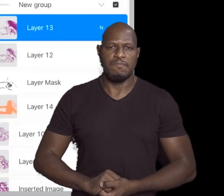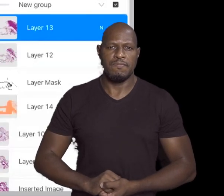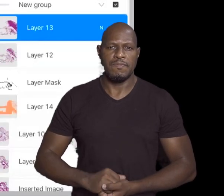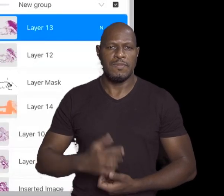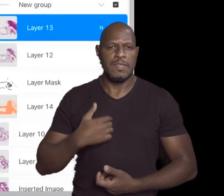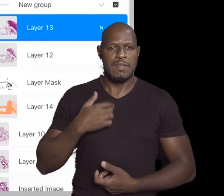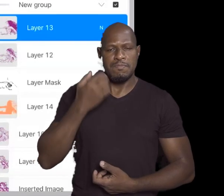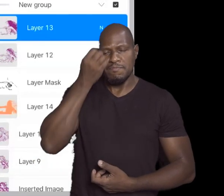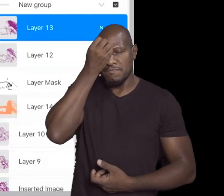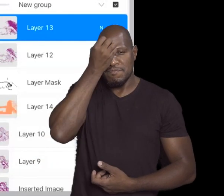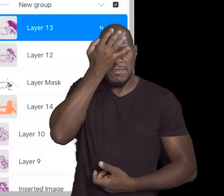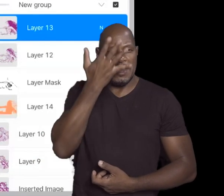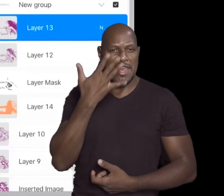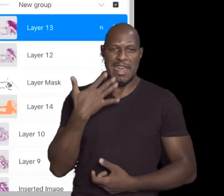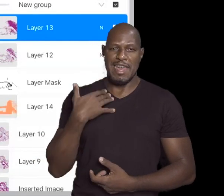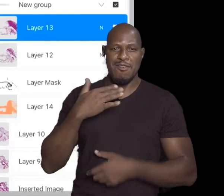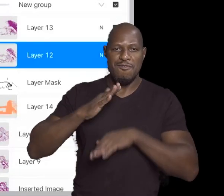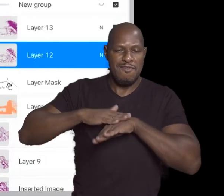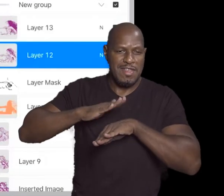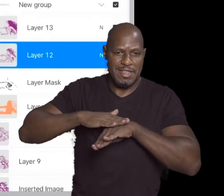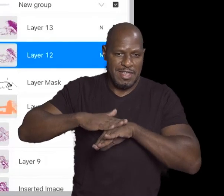Não faço a mínima ideia do que eu estou fazendo.